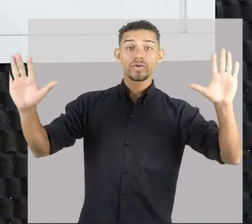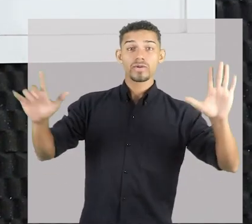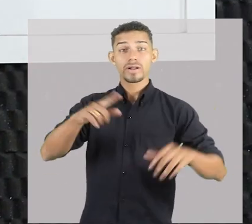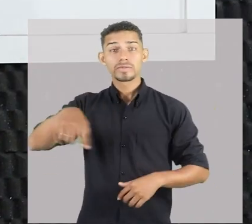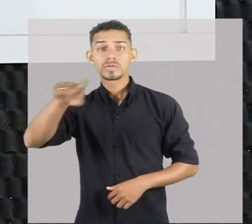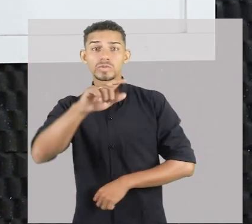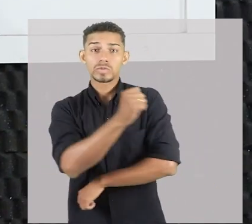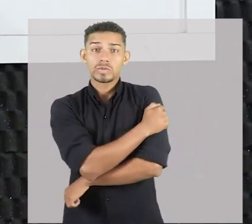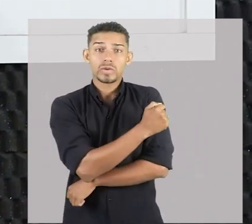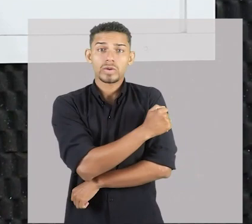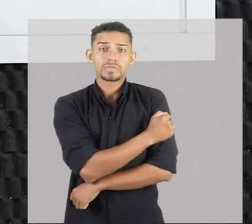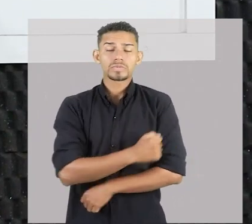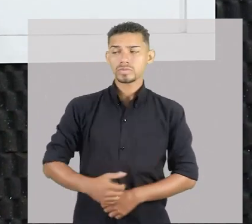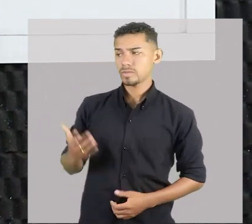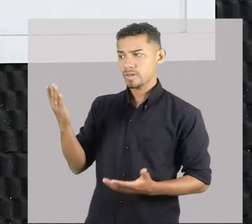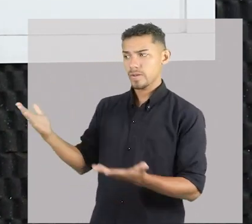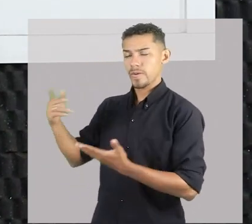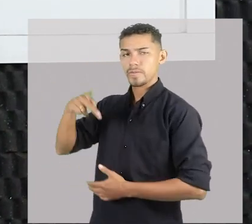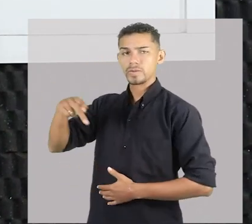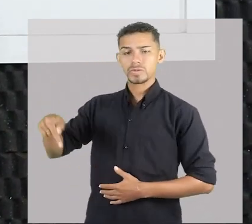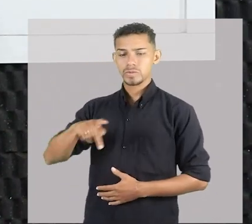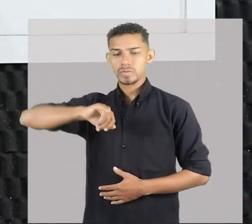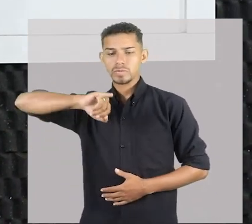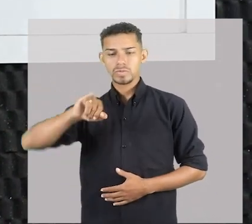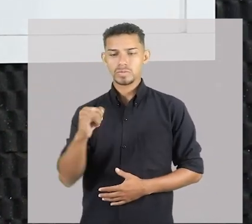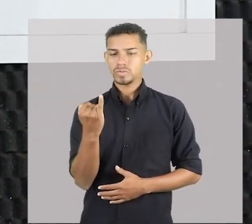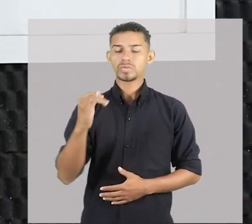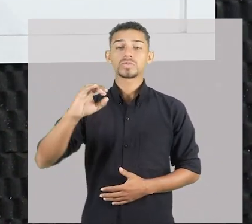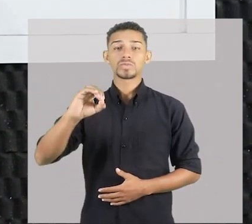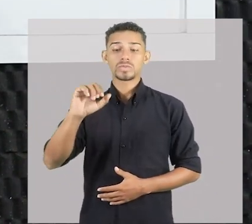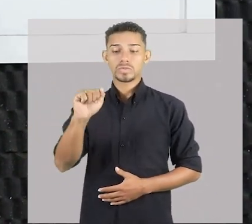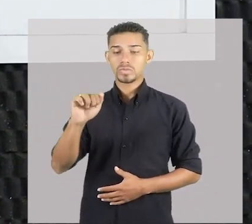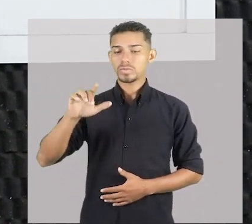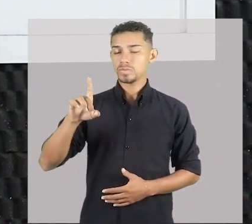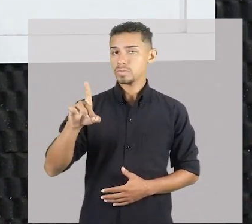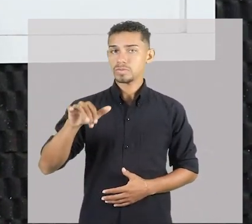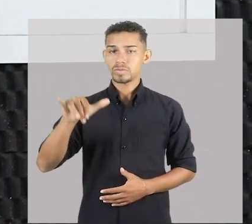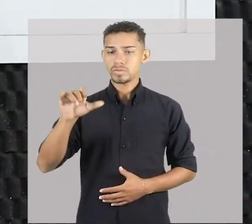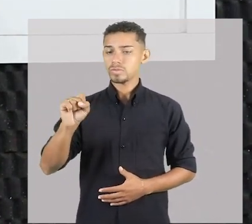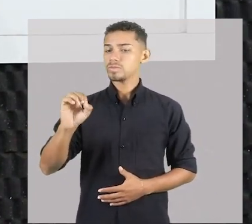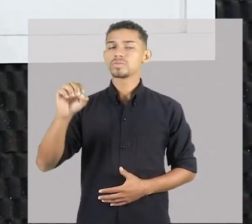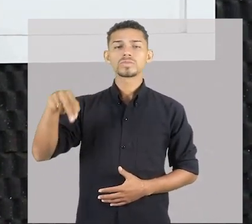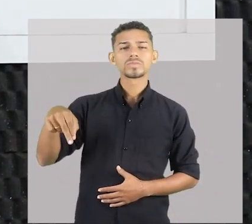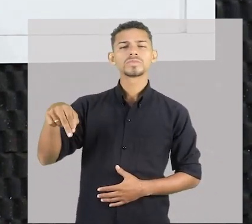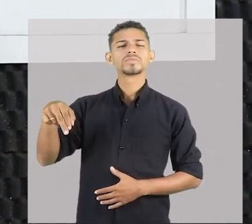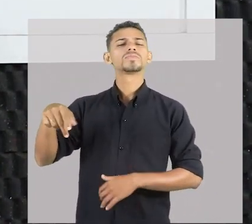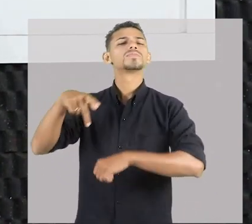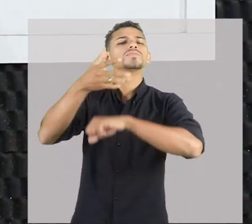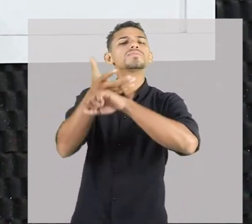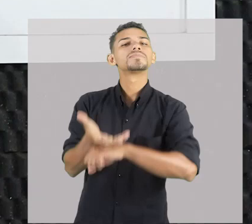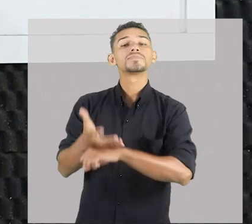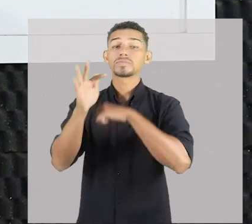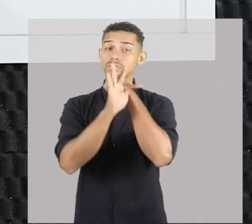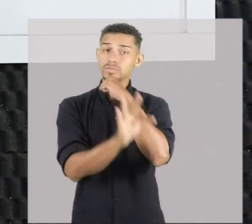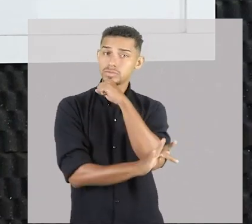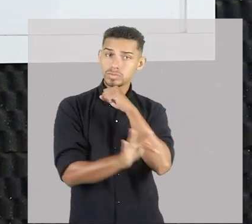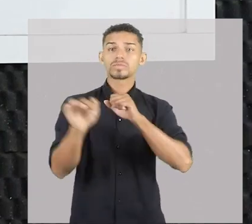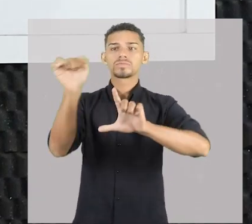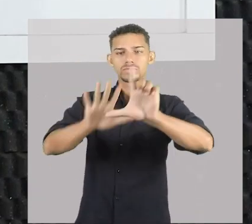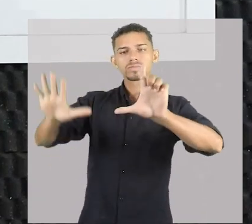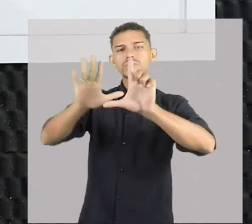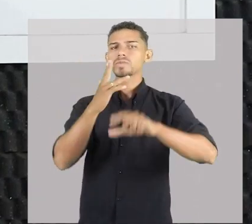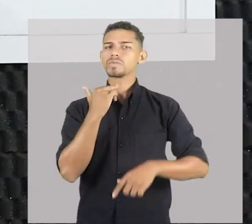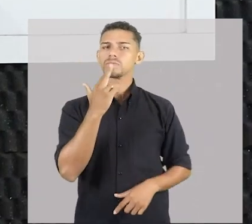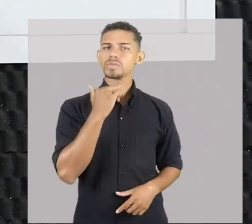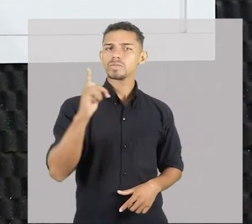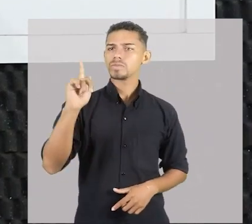Alô galera, aqui é o professor Joades, professor da plataforma Gonçalves Dias, e hoje nós viemos aqui para quê? Uma nova aula para vocês, né? O